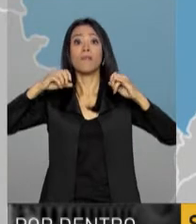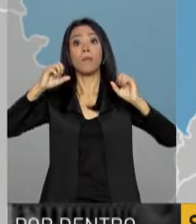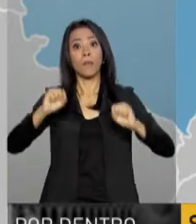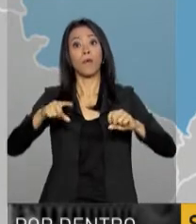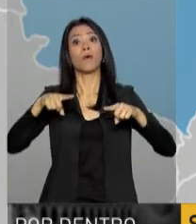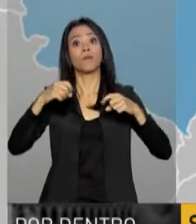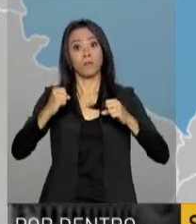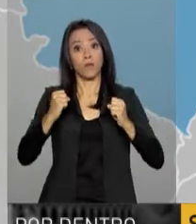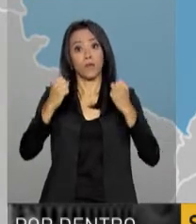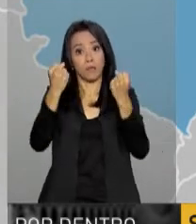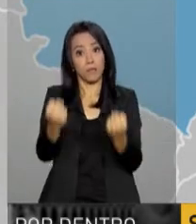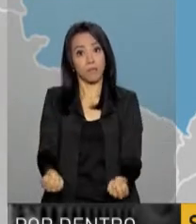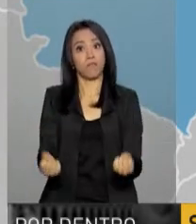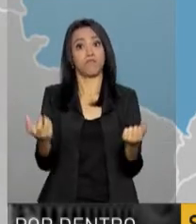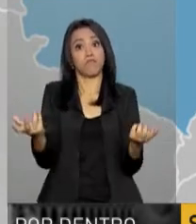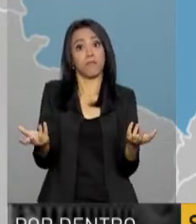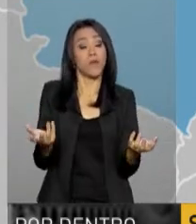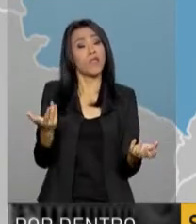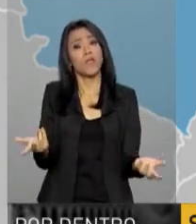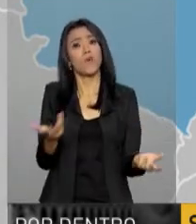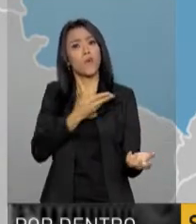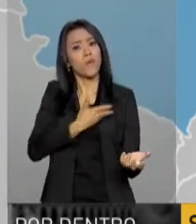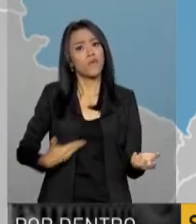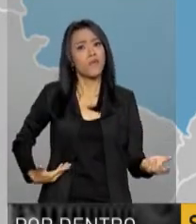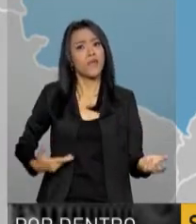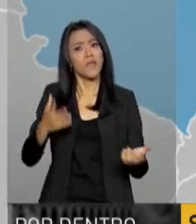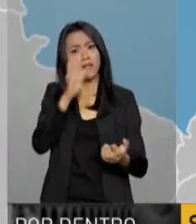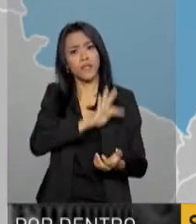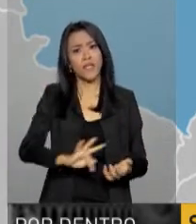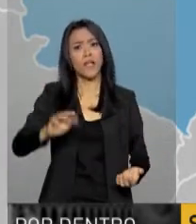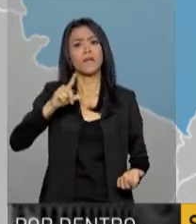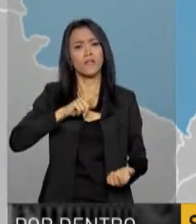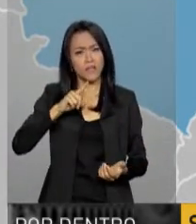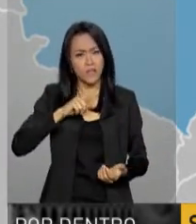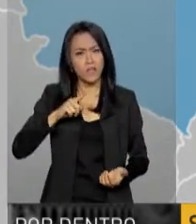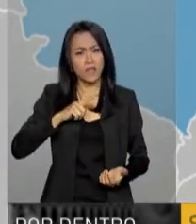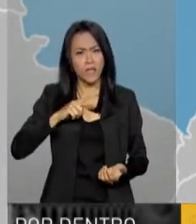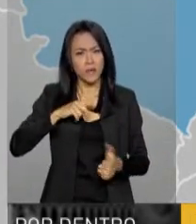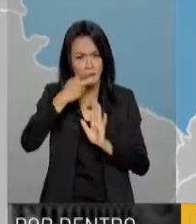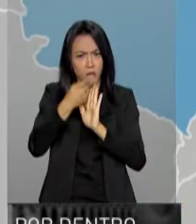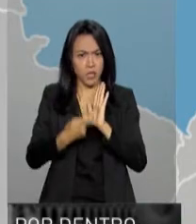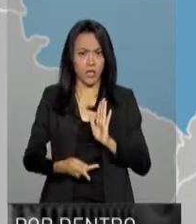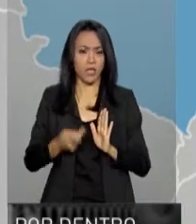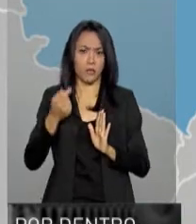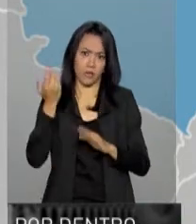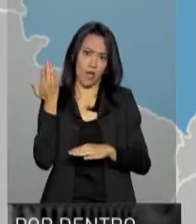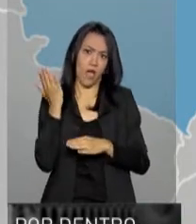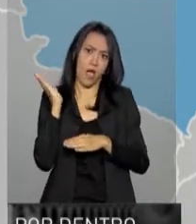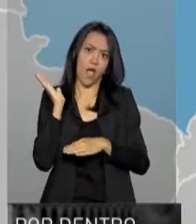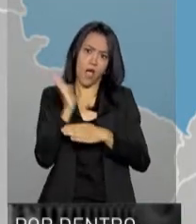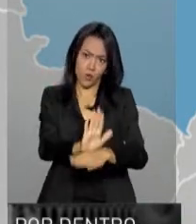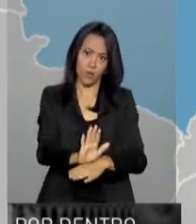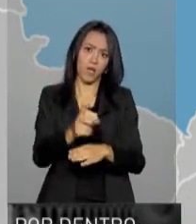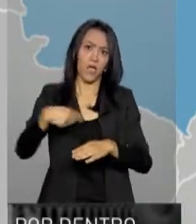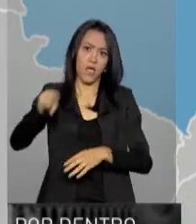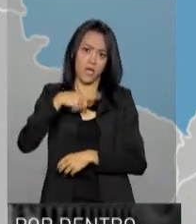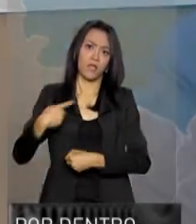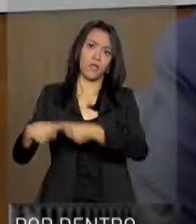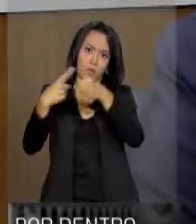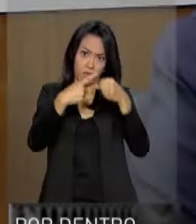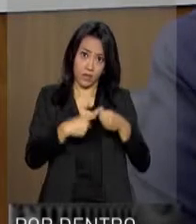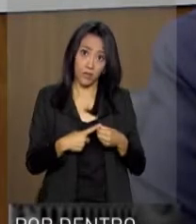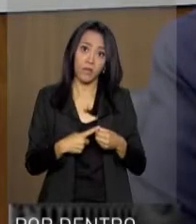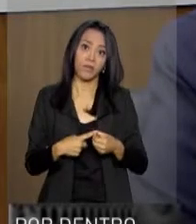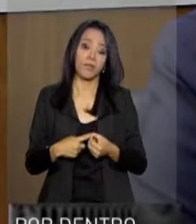municípios o governo federal tem algum tipo de projeto para municípios com esporte setre olha eu vou ser sincero com vocês